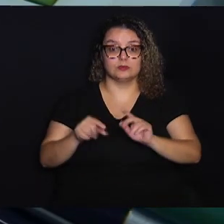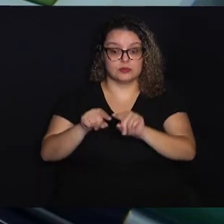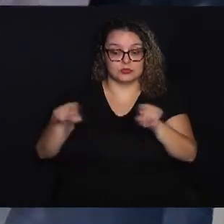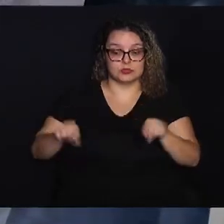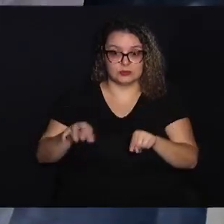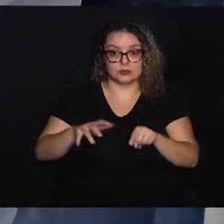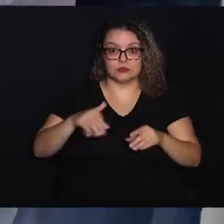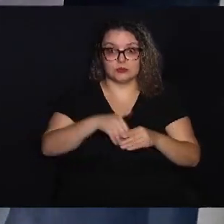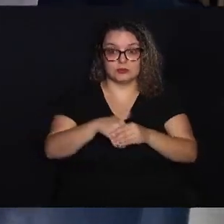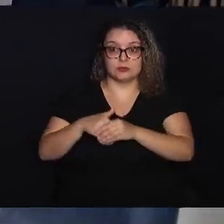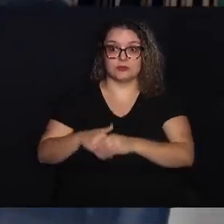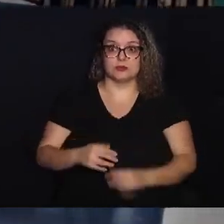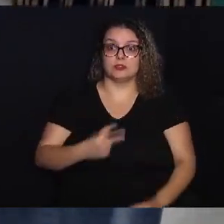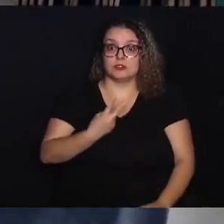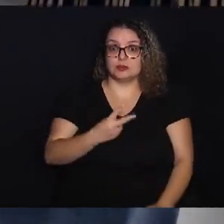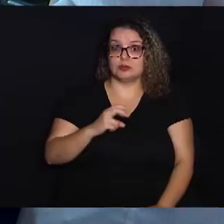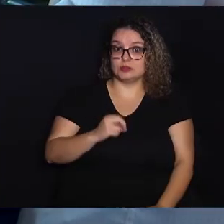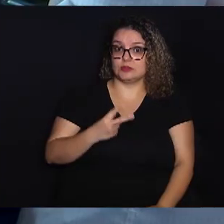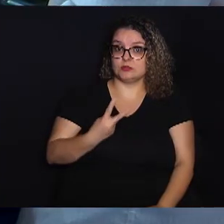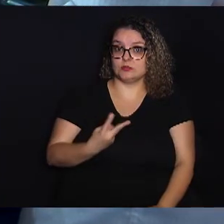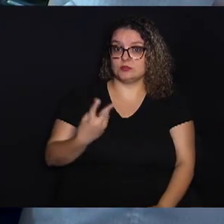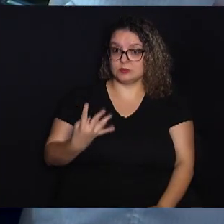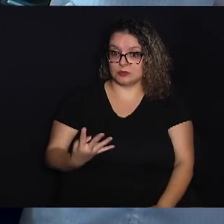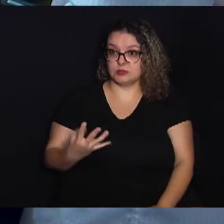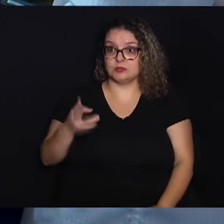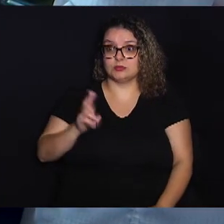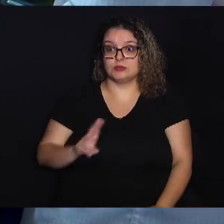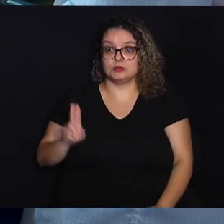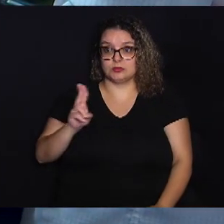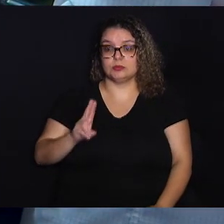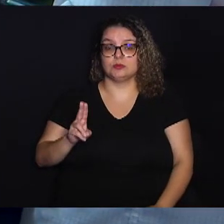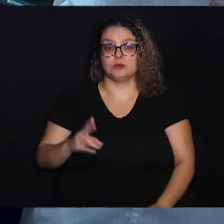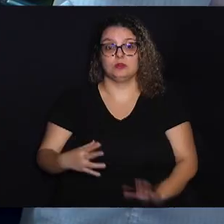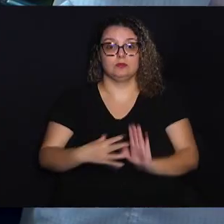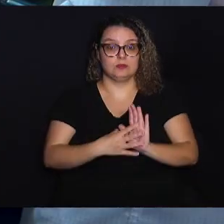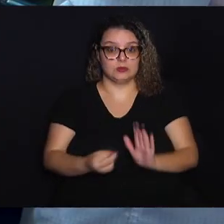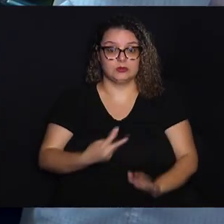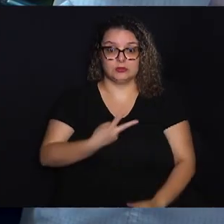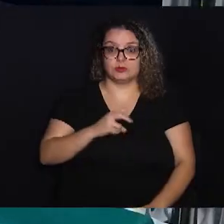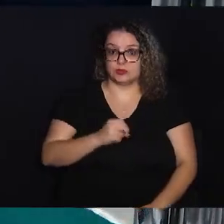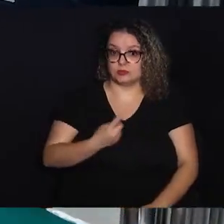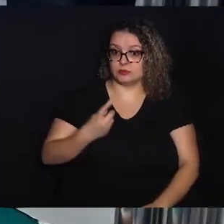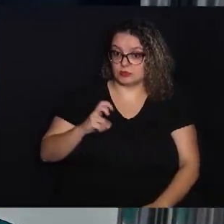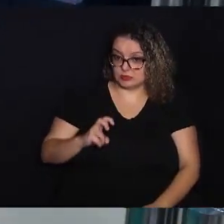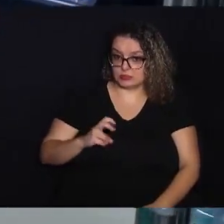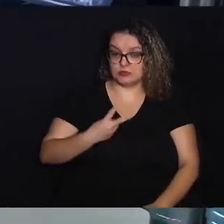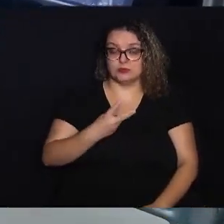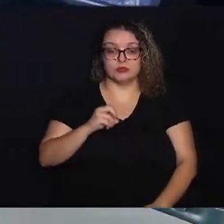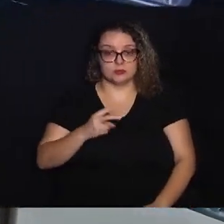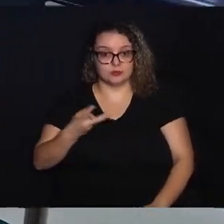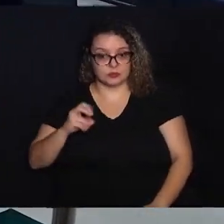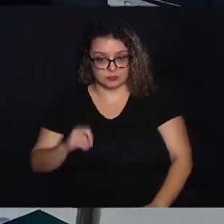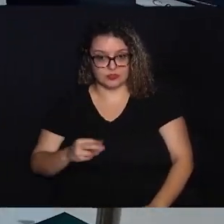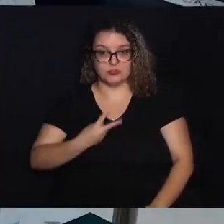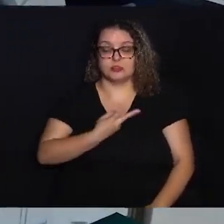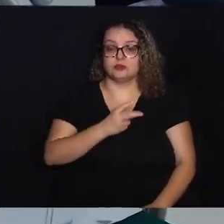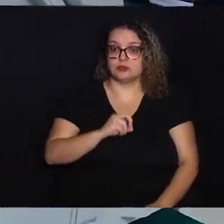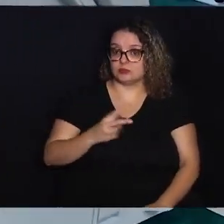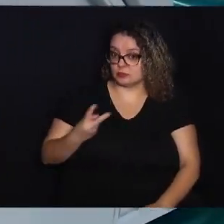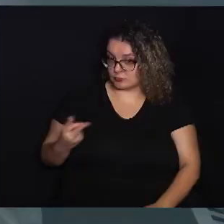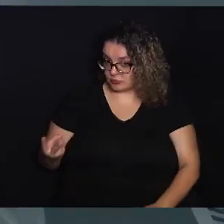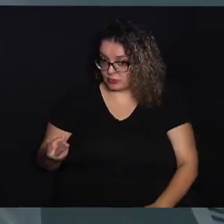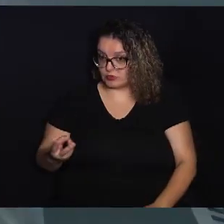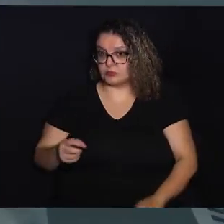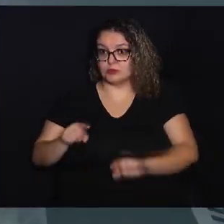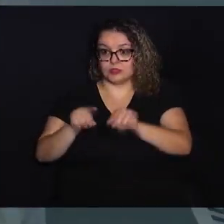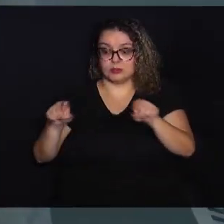eletrônicas. Nas eleições de 2024, serão usados os modelos de 2015, 2020 e 2022, visto que as